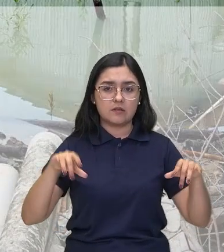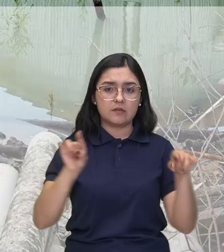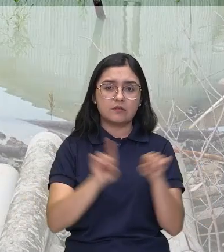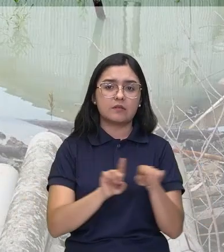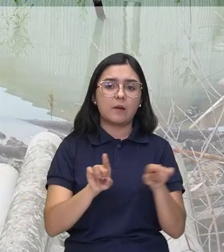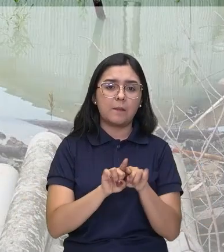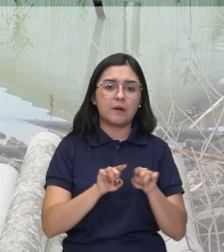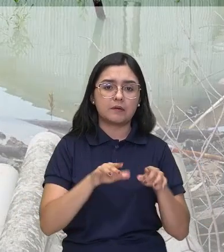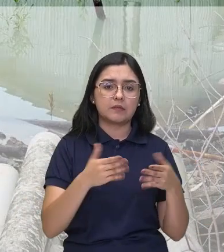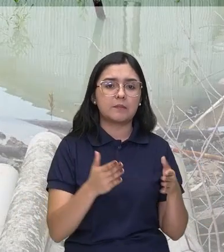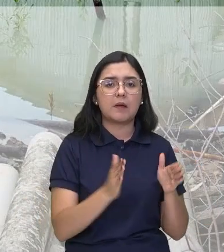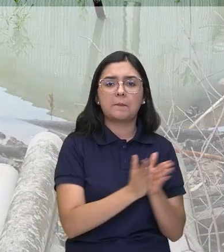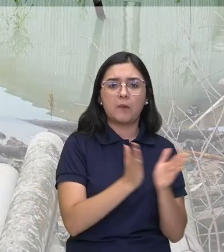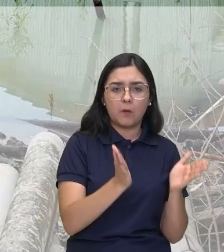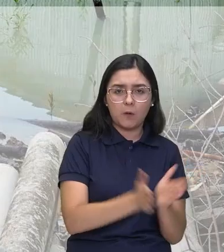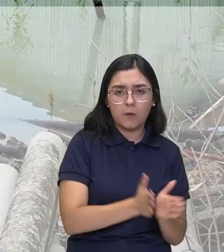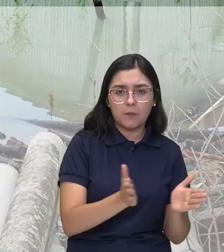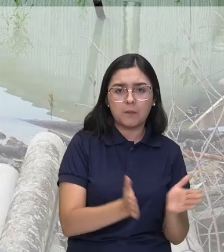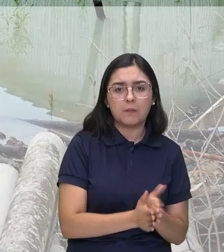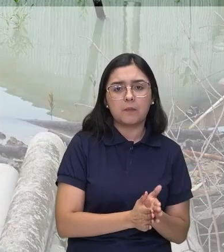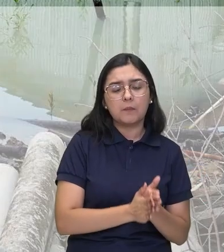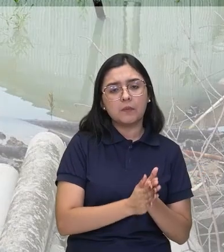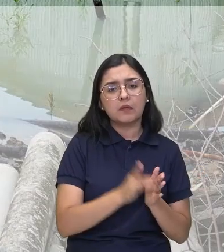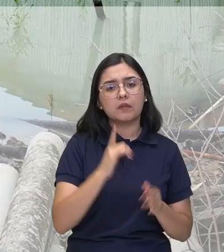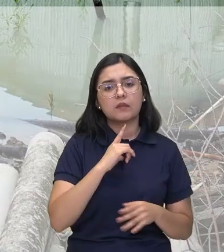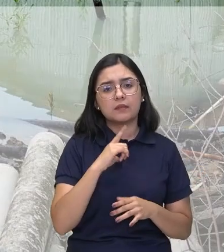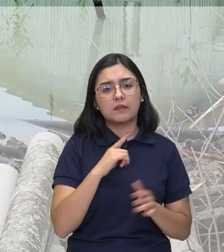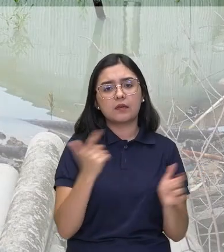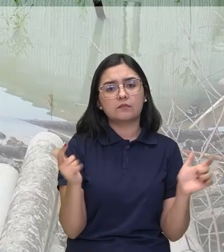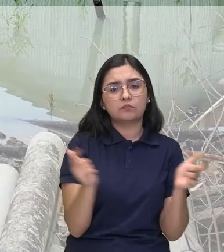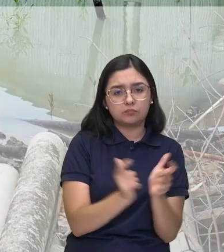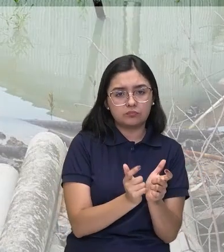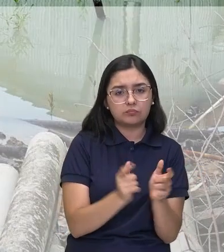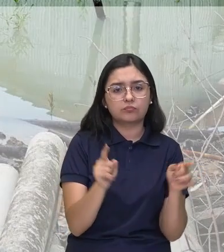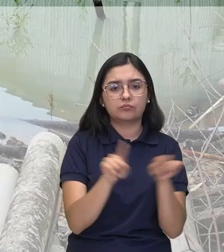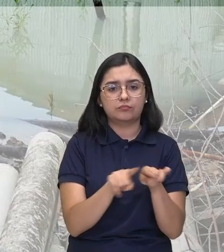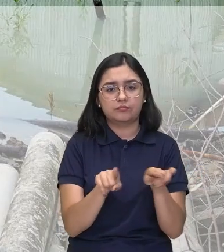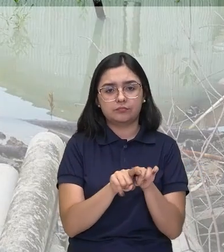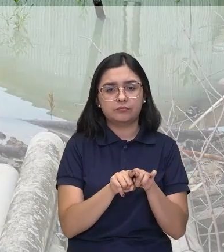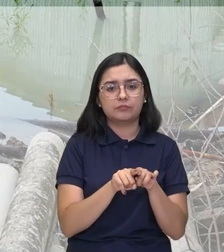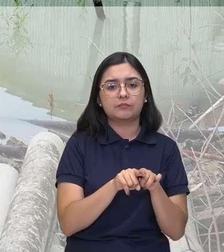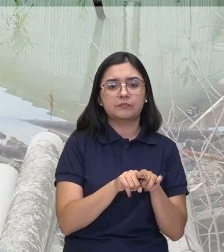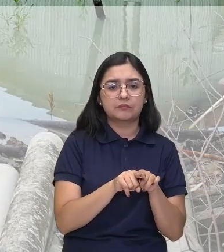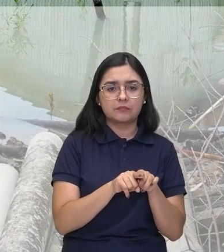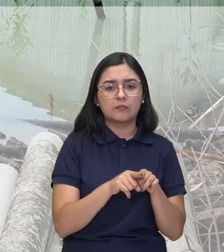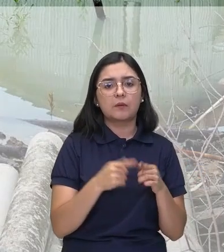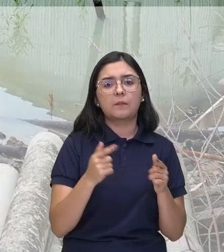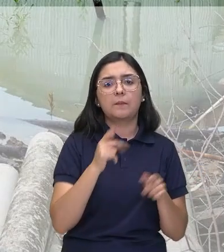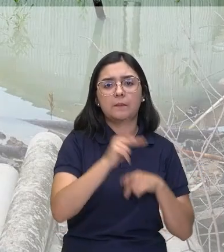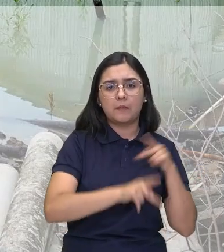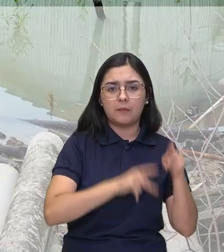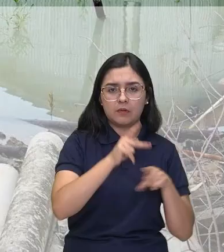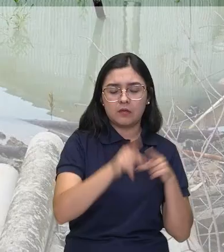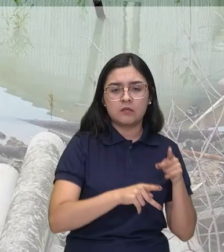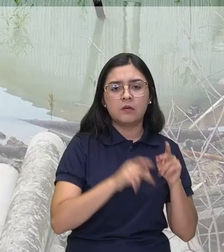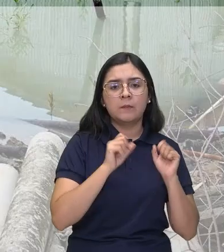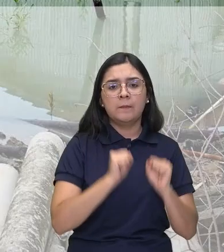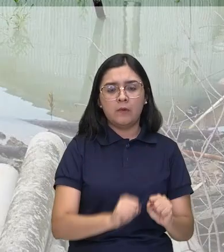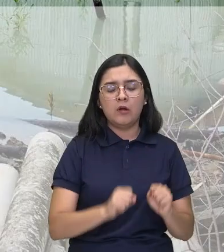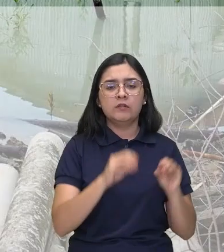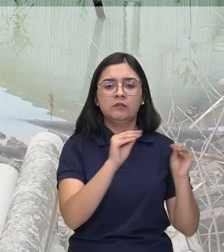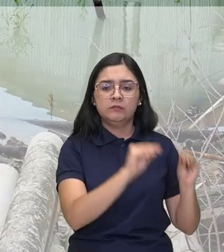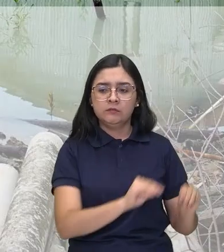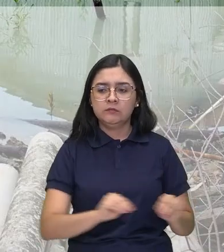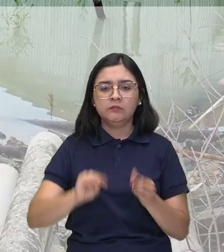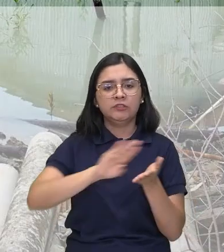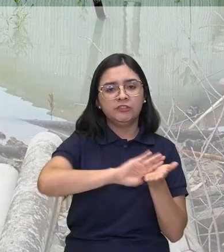mais marginalizadas ali, áreas que têm menor, né, áreas com uma população ali que pode ser removida dali.